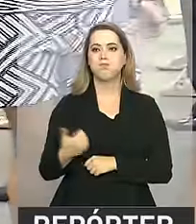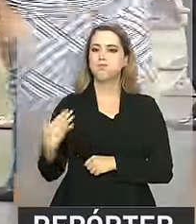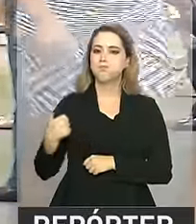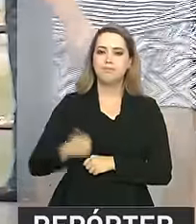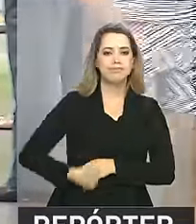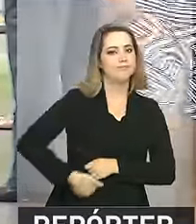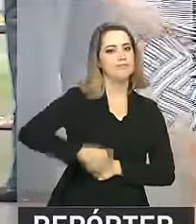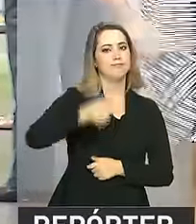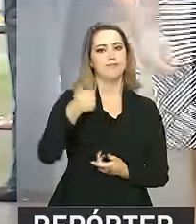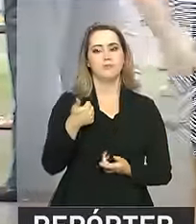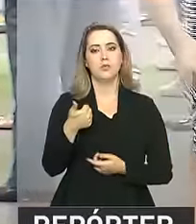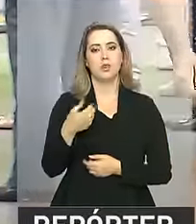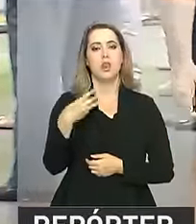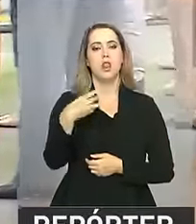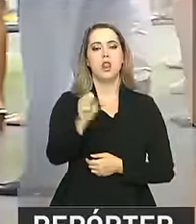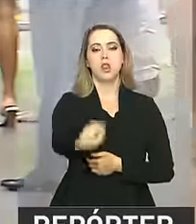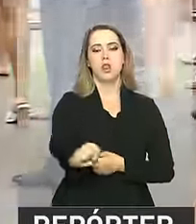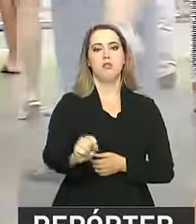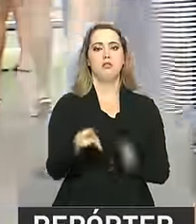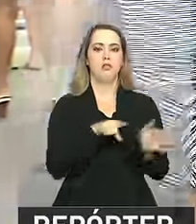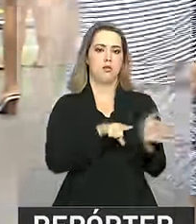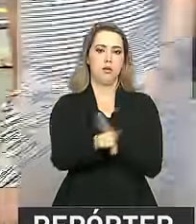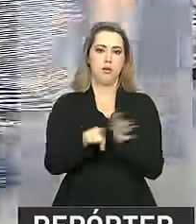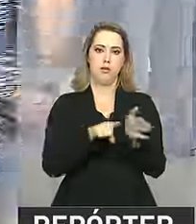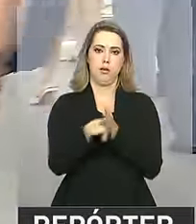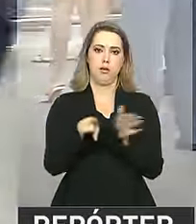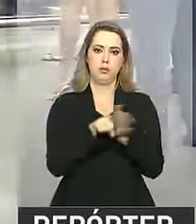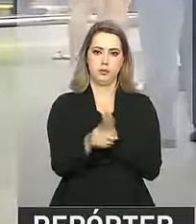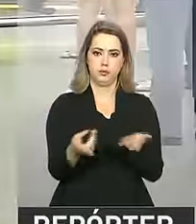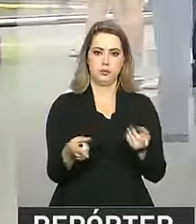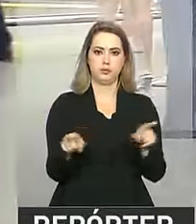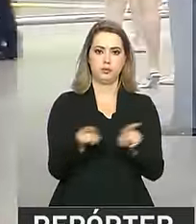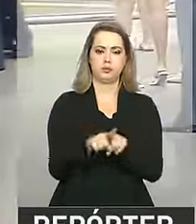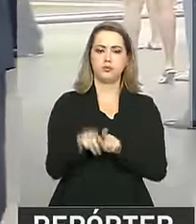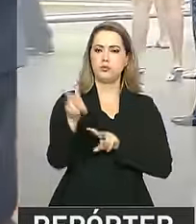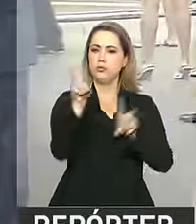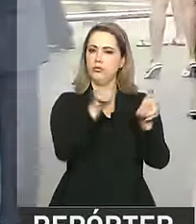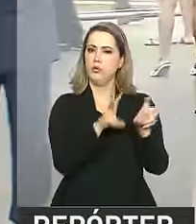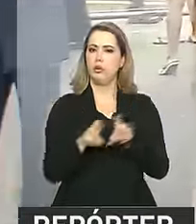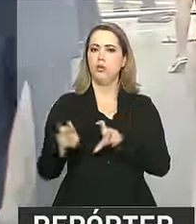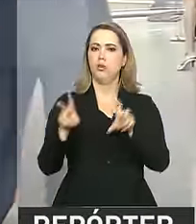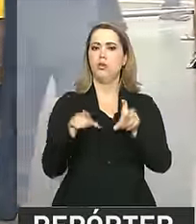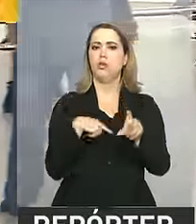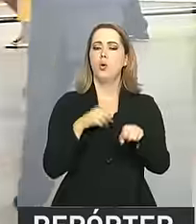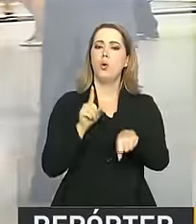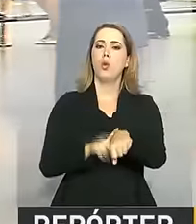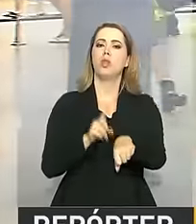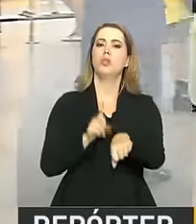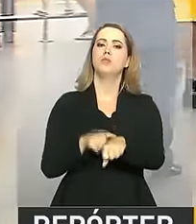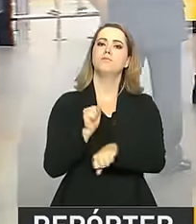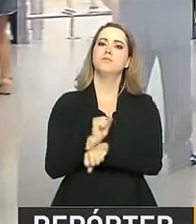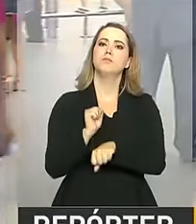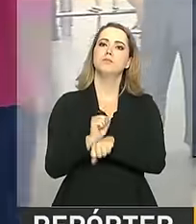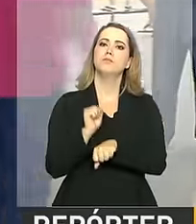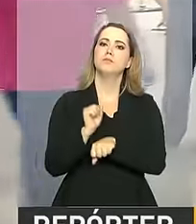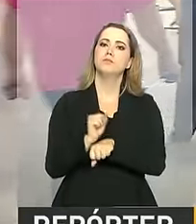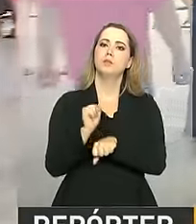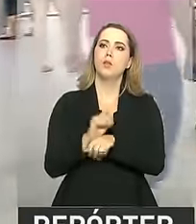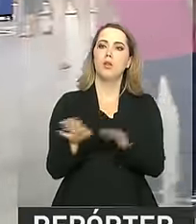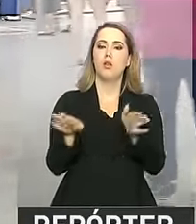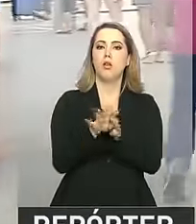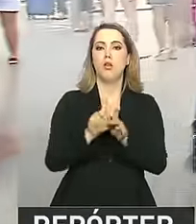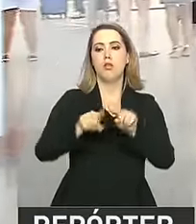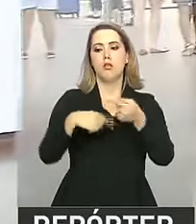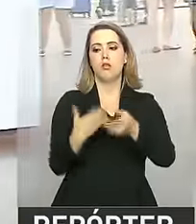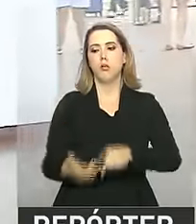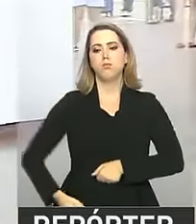pessoas responderam a 38 itens da pesquisa. Elas avaliaram desde o tempo de espera na fila do check-in e restituição